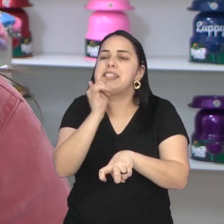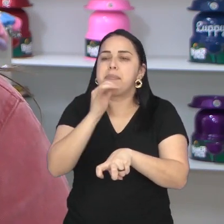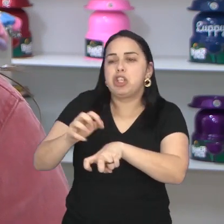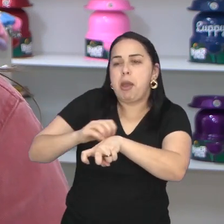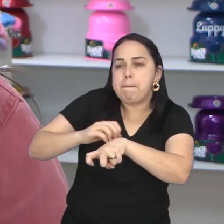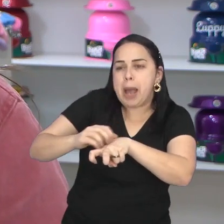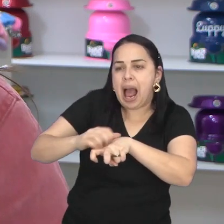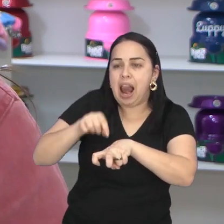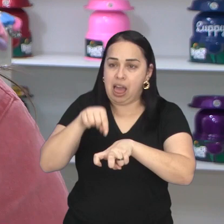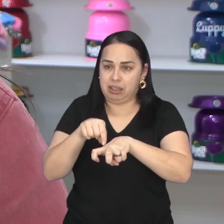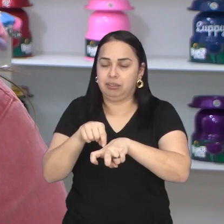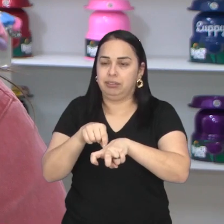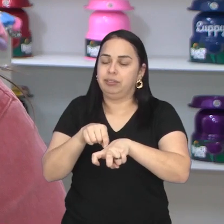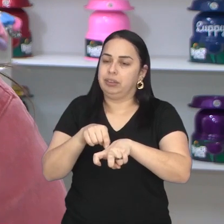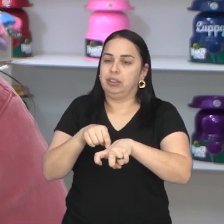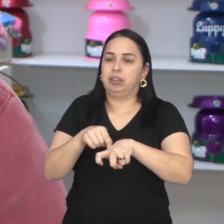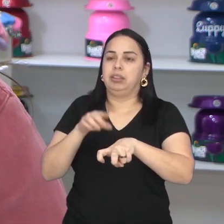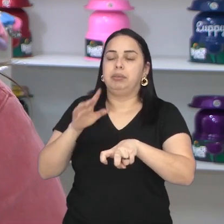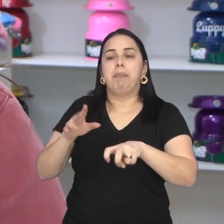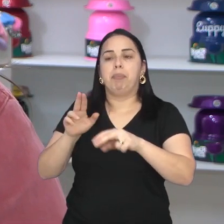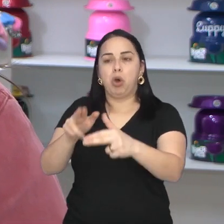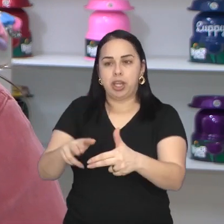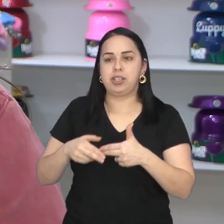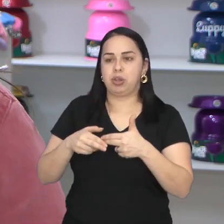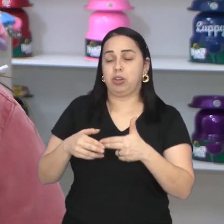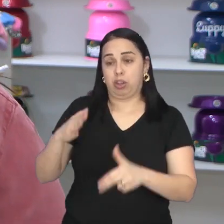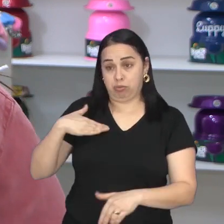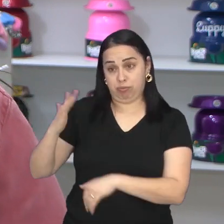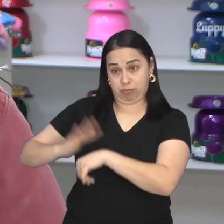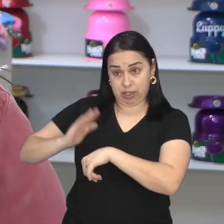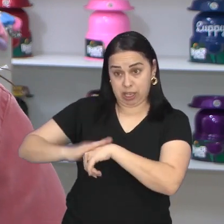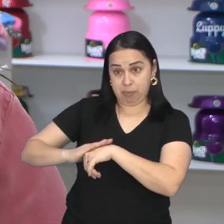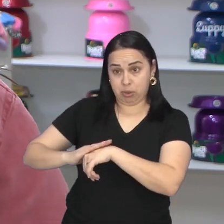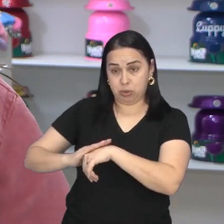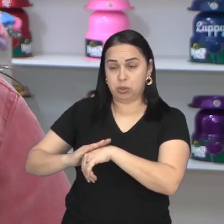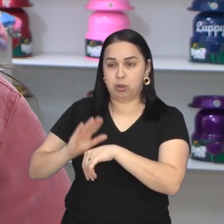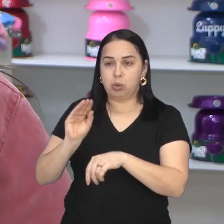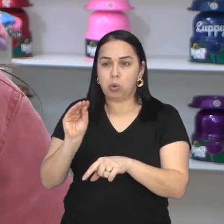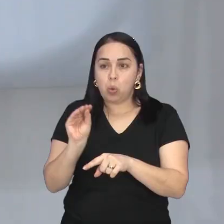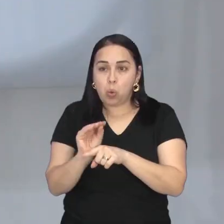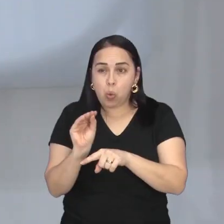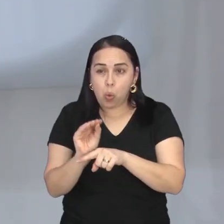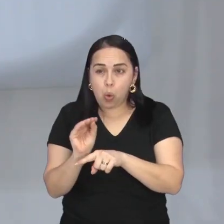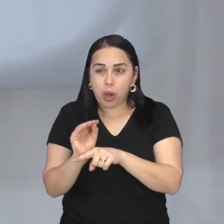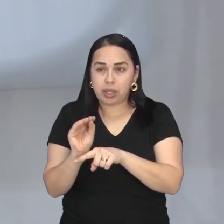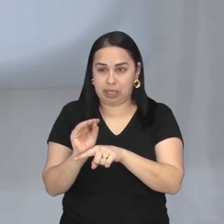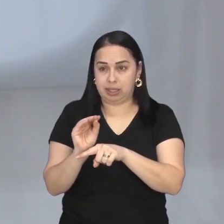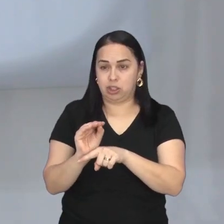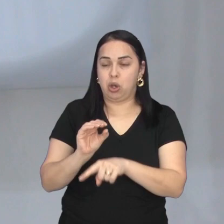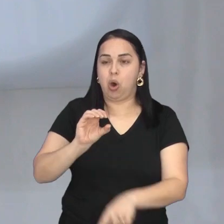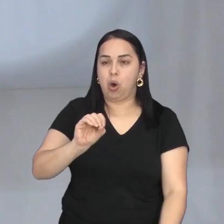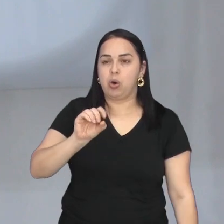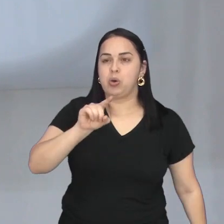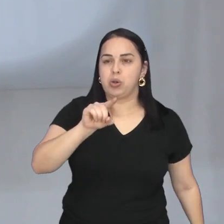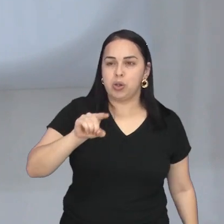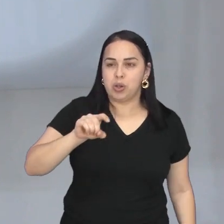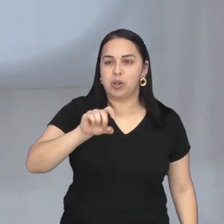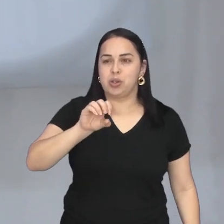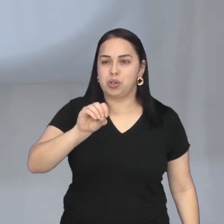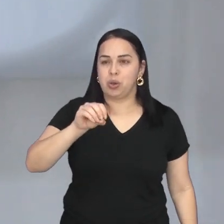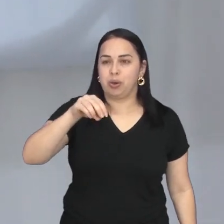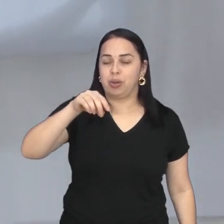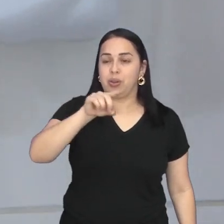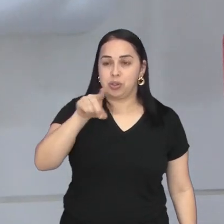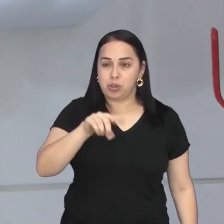doenças de pele por exemplo né a gente teve que incluir um serviço aqui no nosso Pet que se chama banho de ozônio né